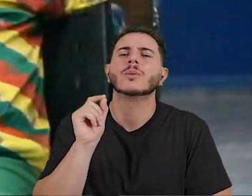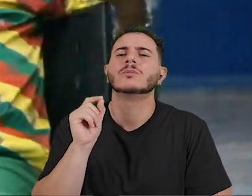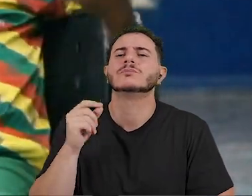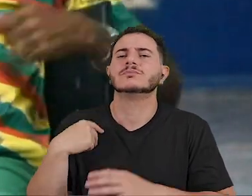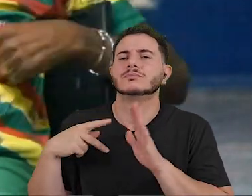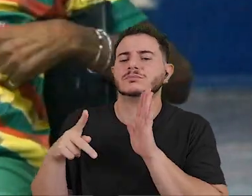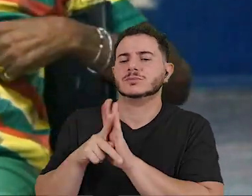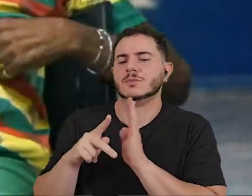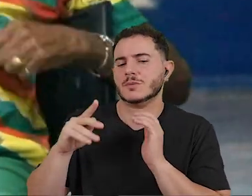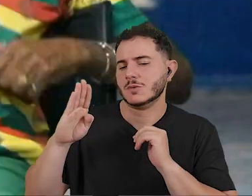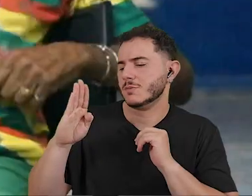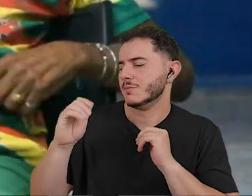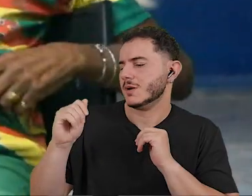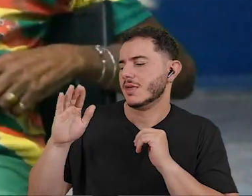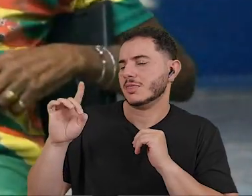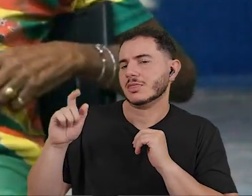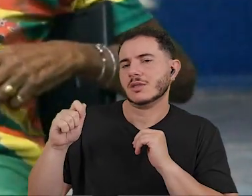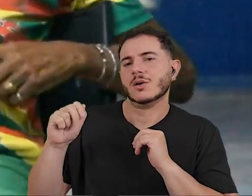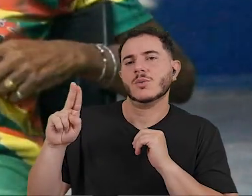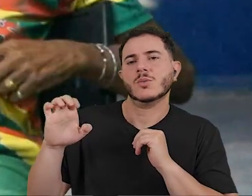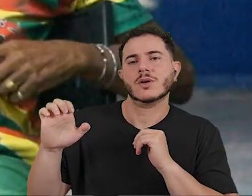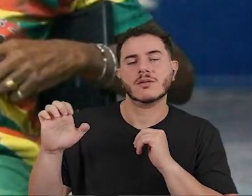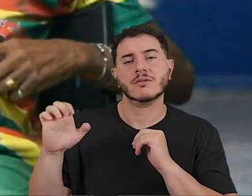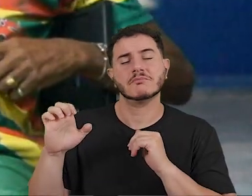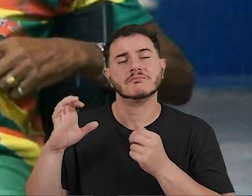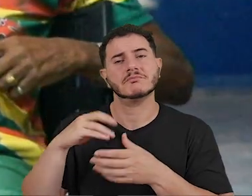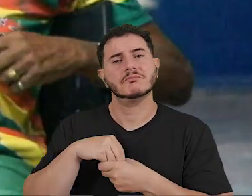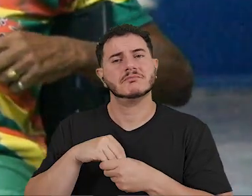o nome mostra aquele pediatra que tem lá?